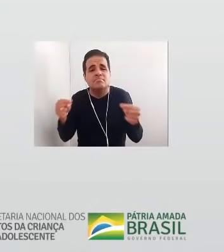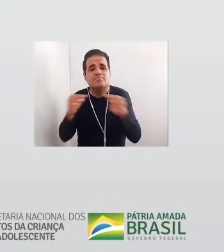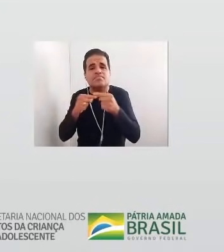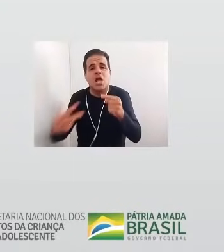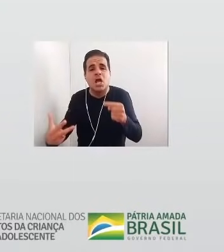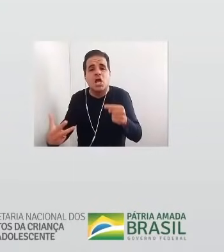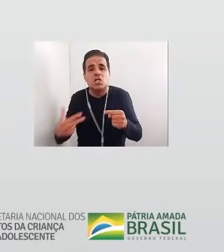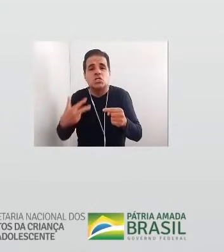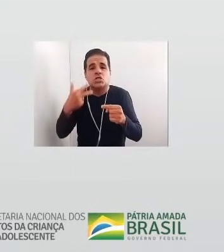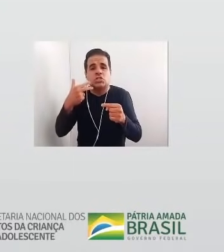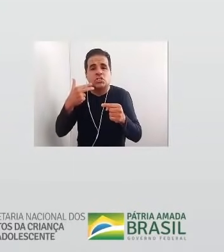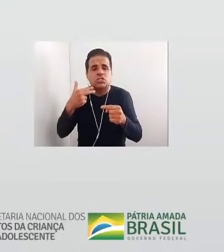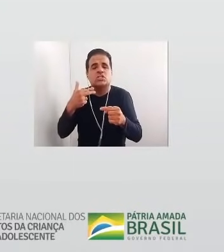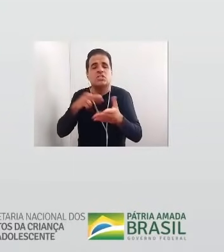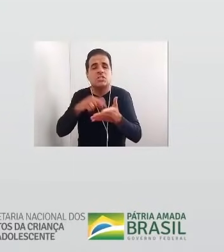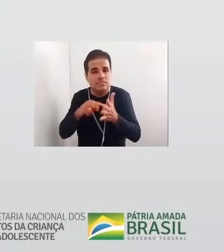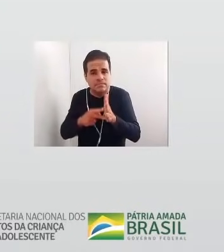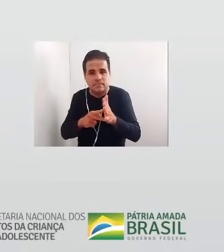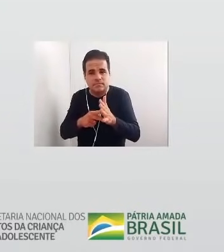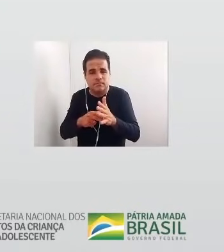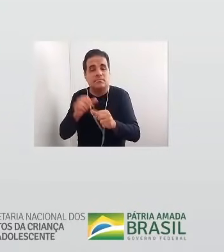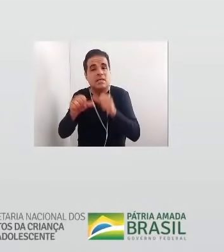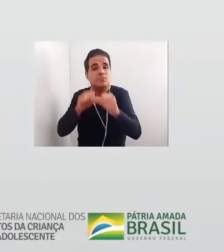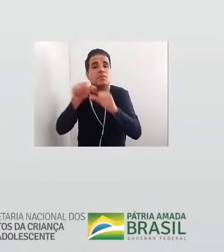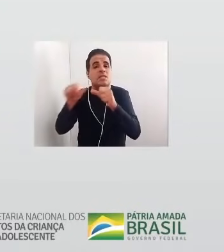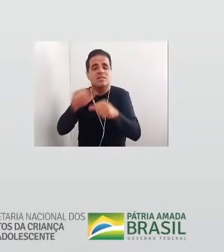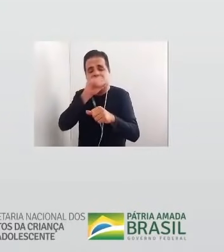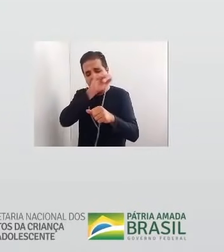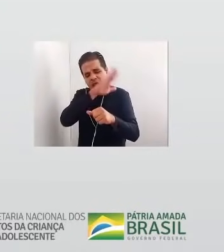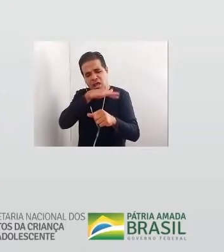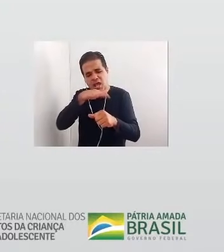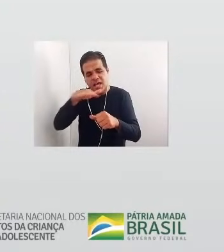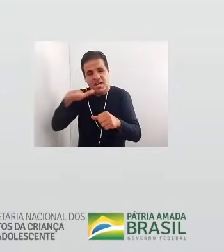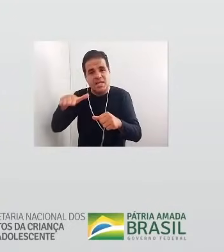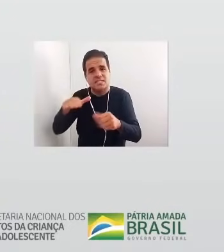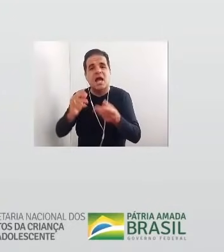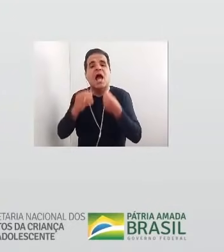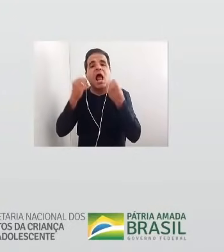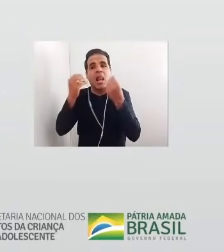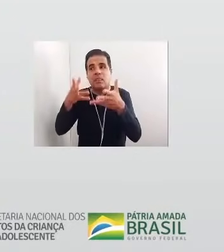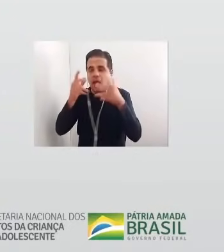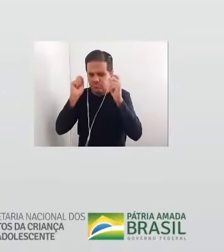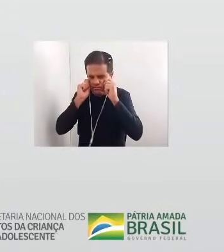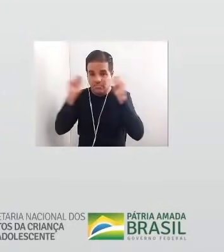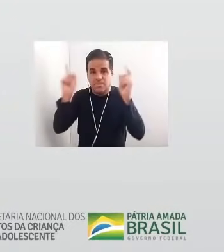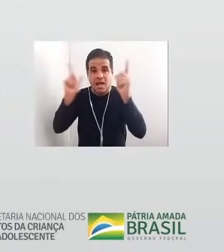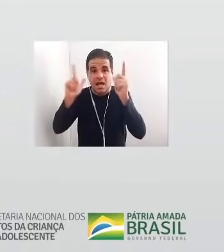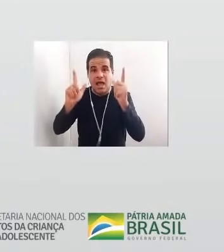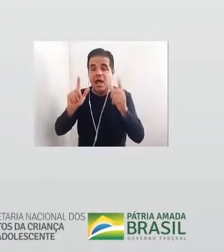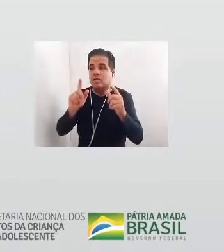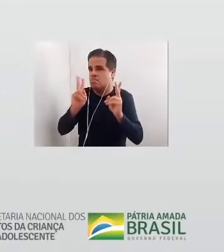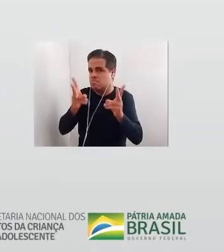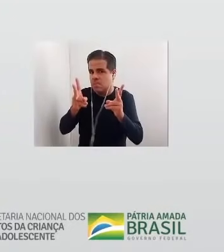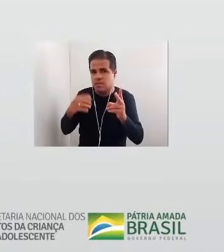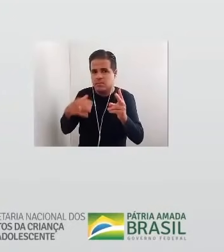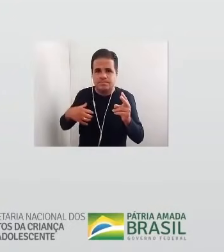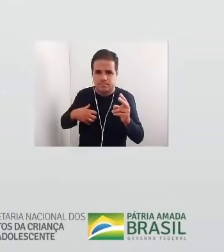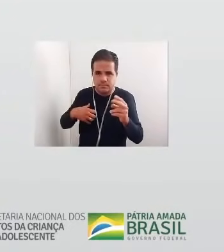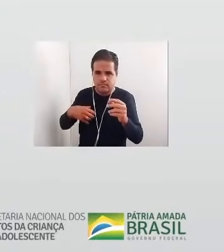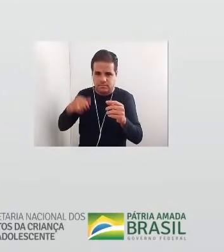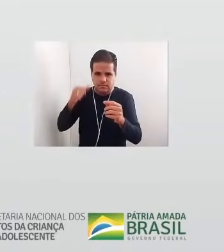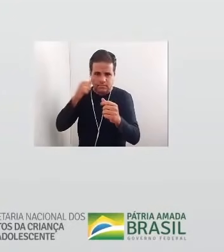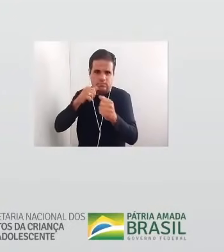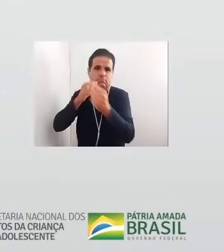plásticas de intervenção de ressignificação de sexo em crianças. Ela dá este alerta mesmo que ela seja uma feminista e